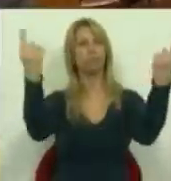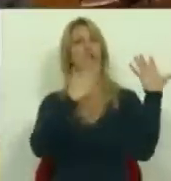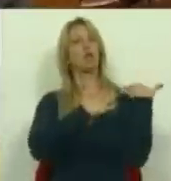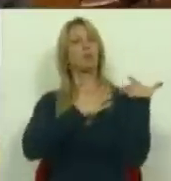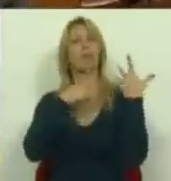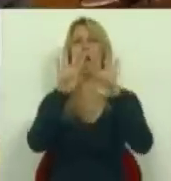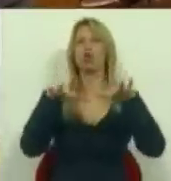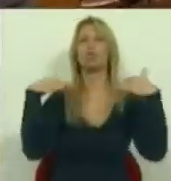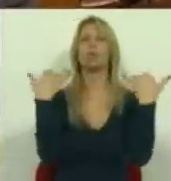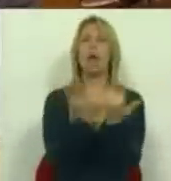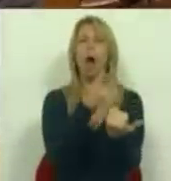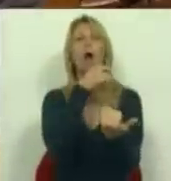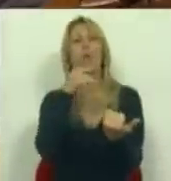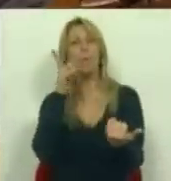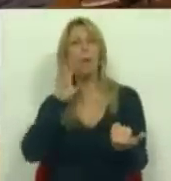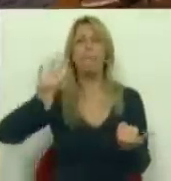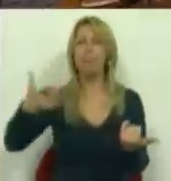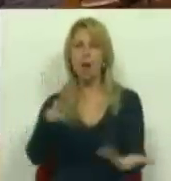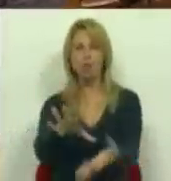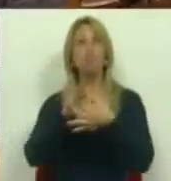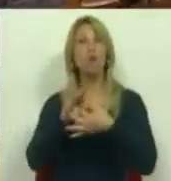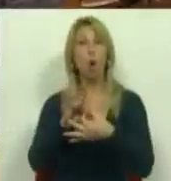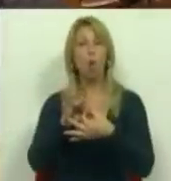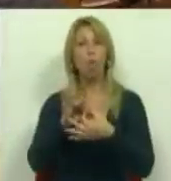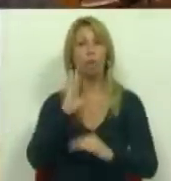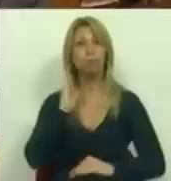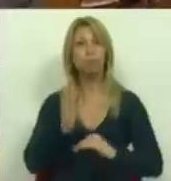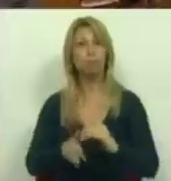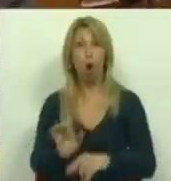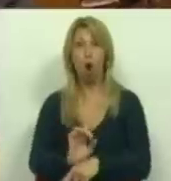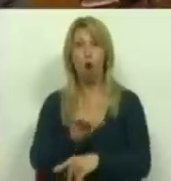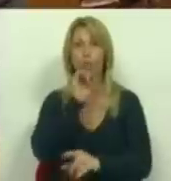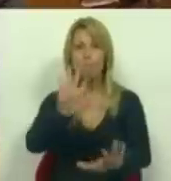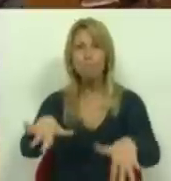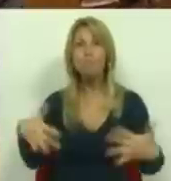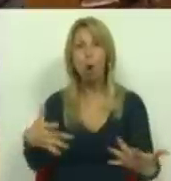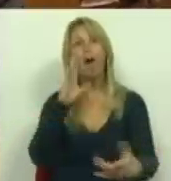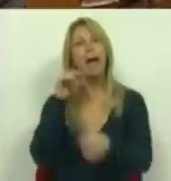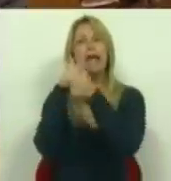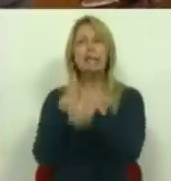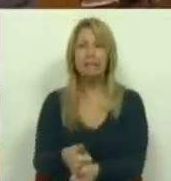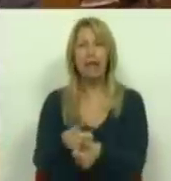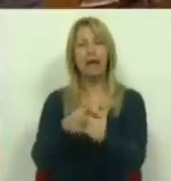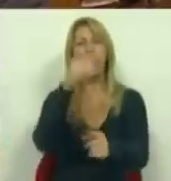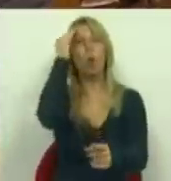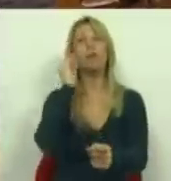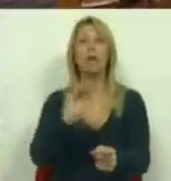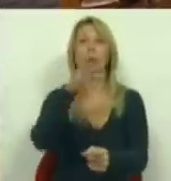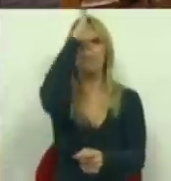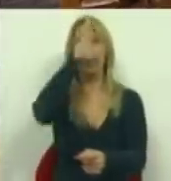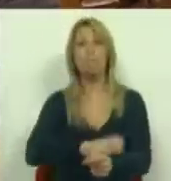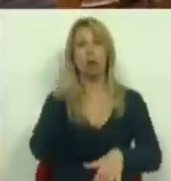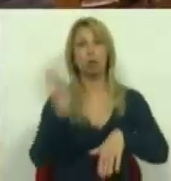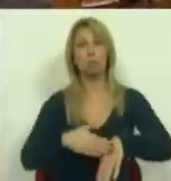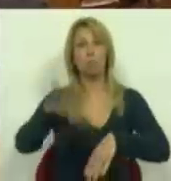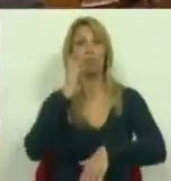social e do compromisso com o país, afinal mal pôde, seguiu o conselho do primeiro-ministro e zarpou para a Holanda,